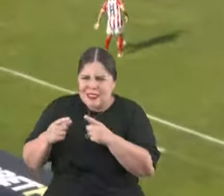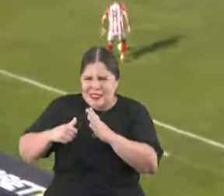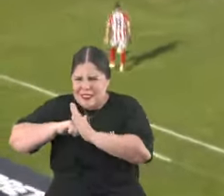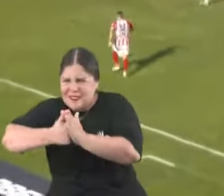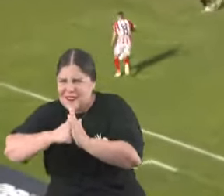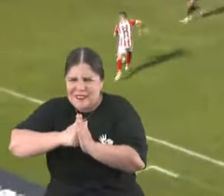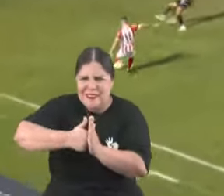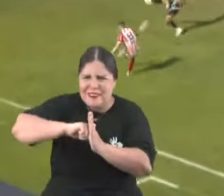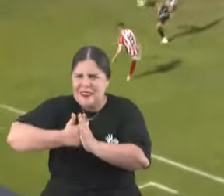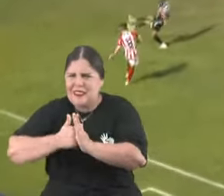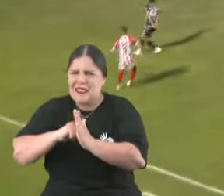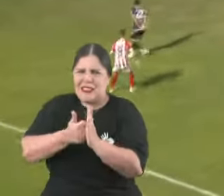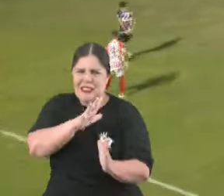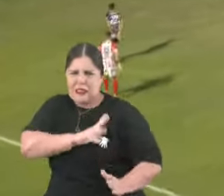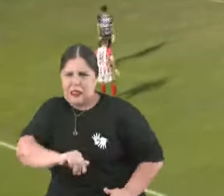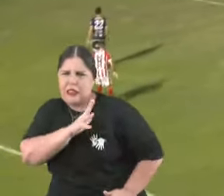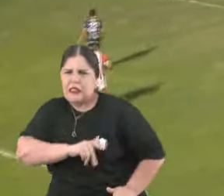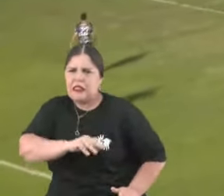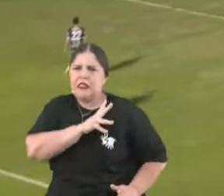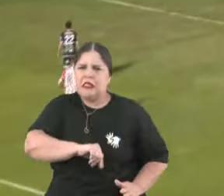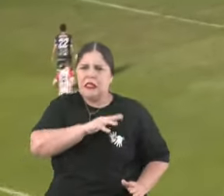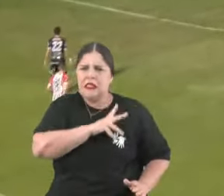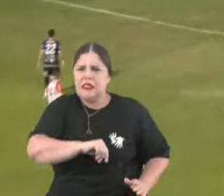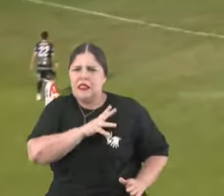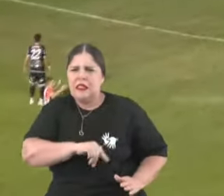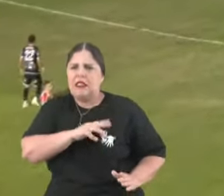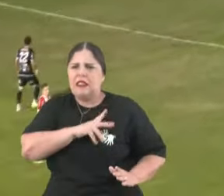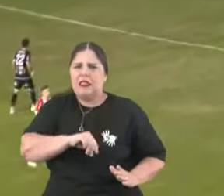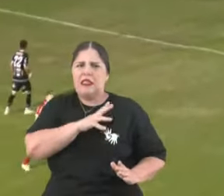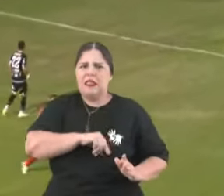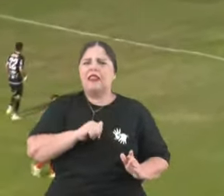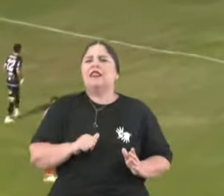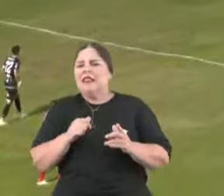Caio recupera, o Kellington parou no lance, GG!